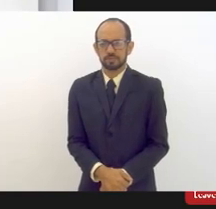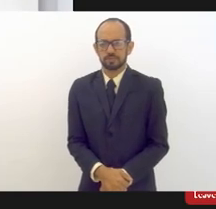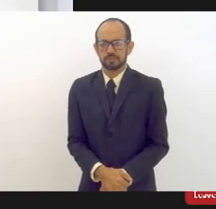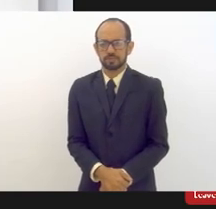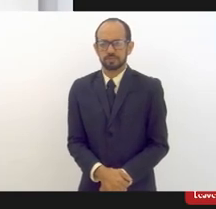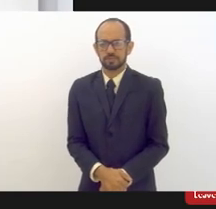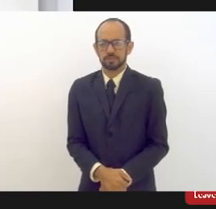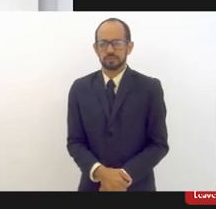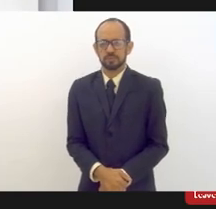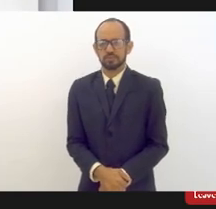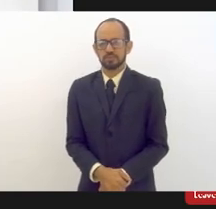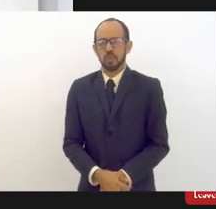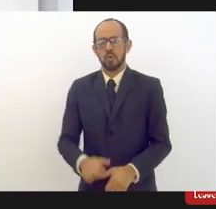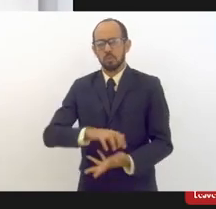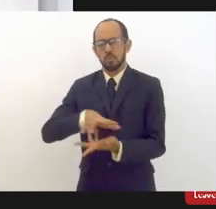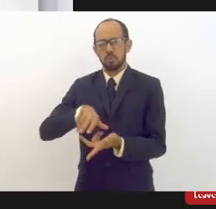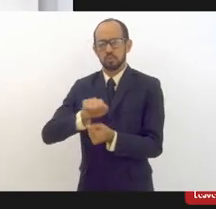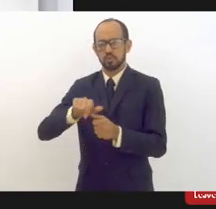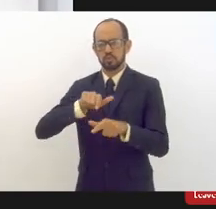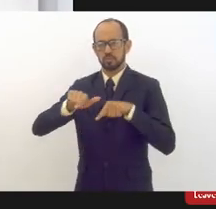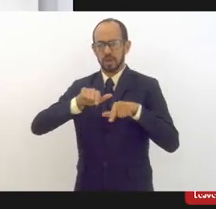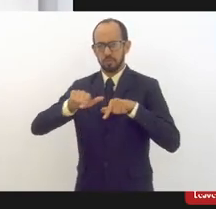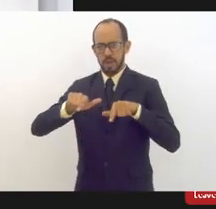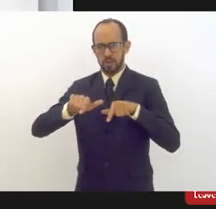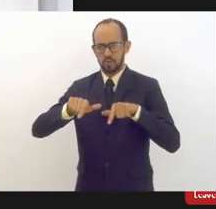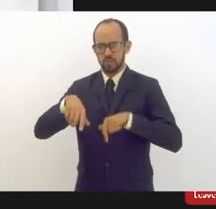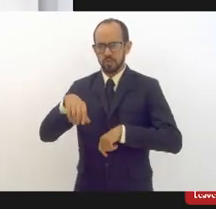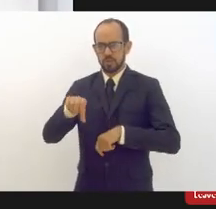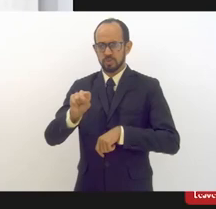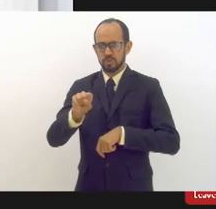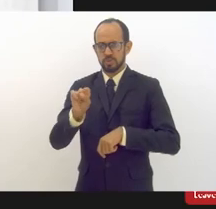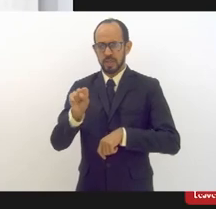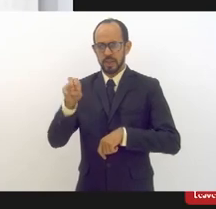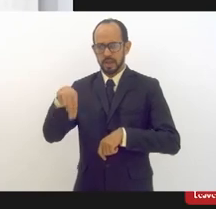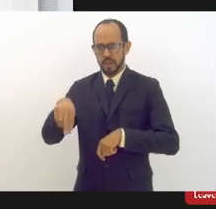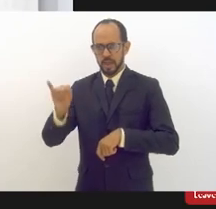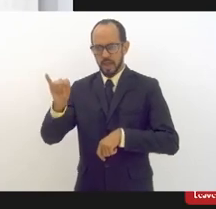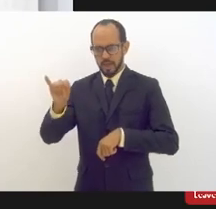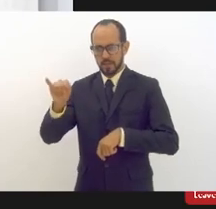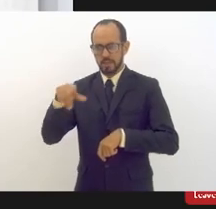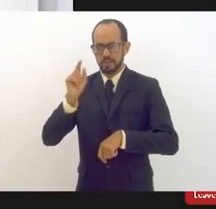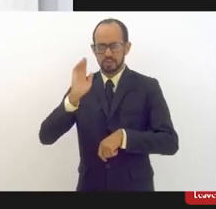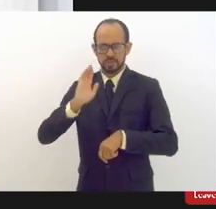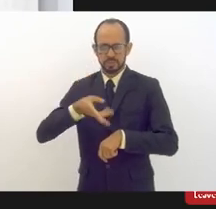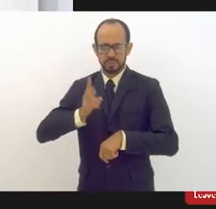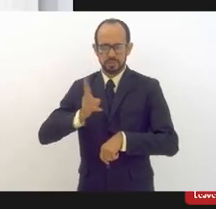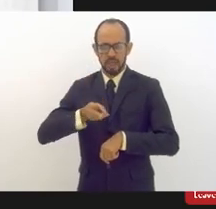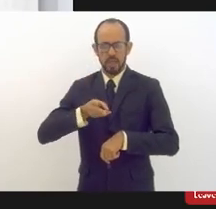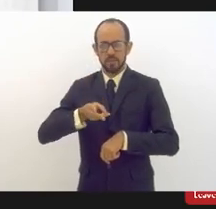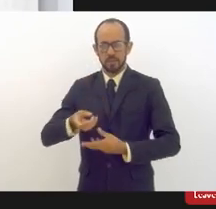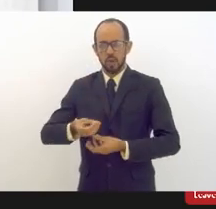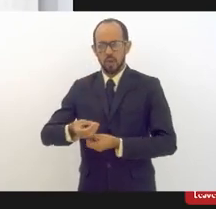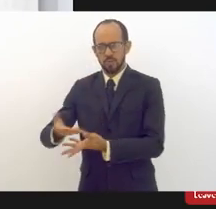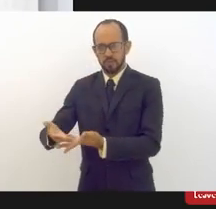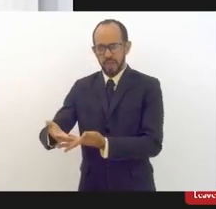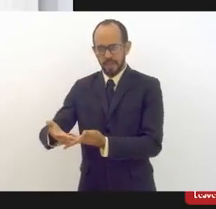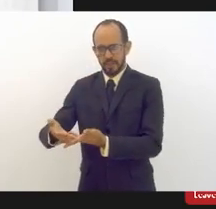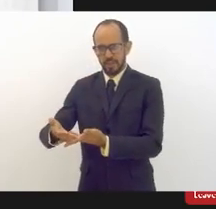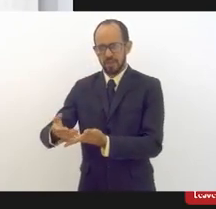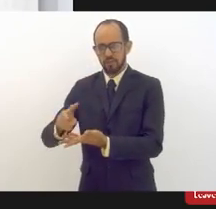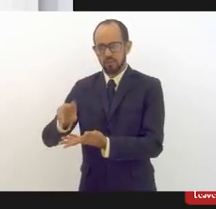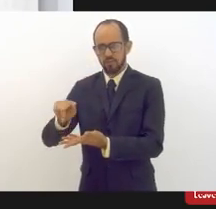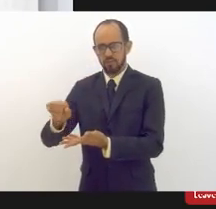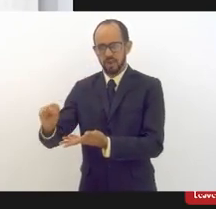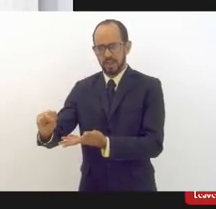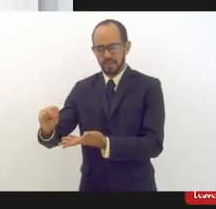O mundo do trabalho, o Senai, com frequência, né, ao longo dos anos, ele oferta vagas em gratuidade para a